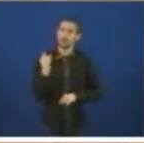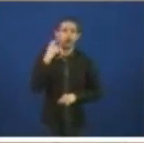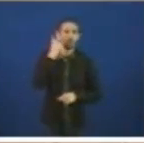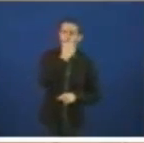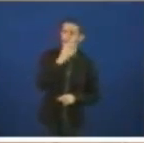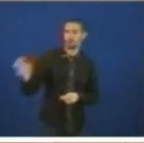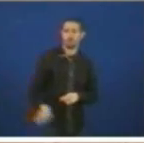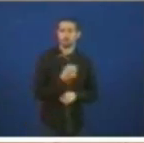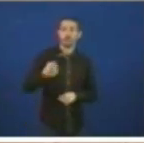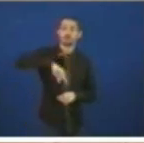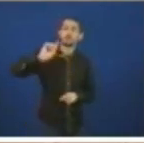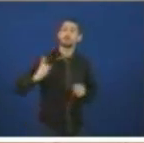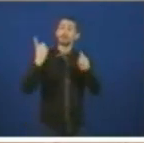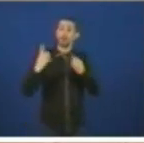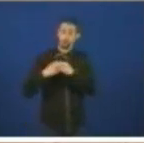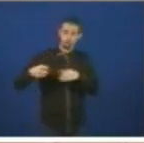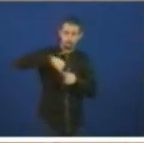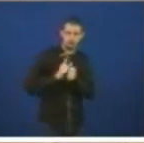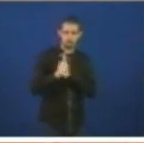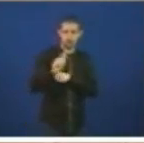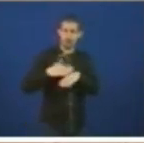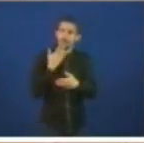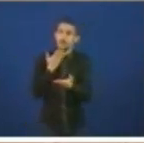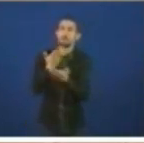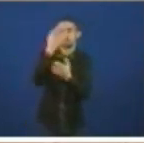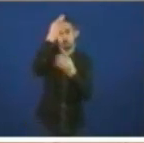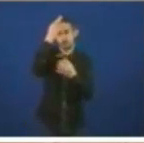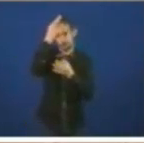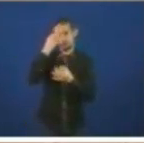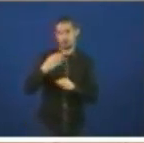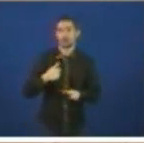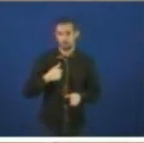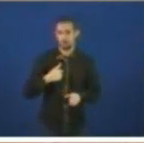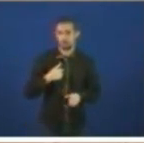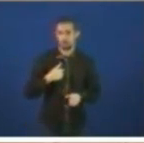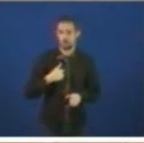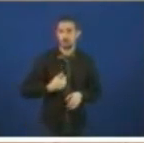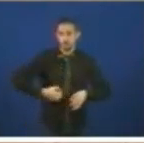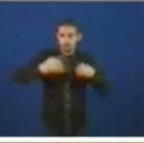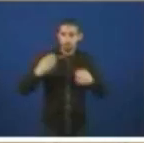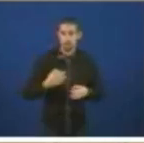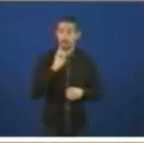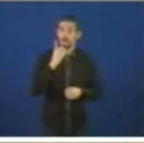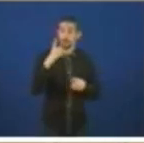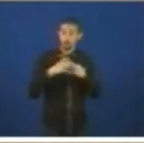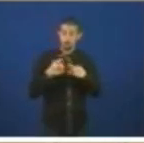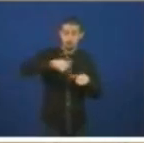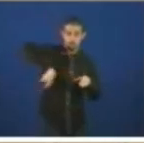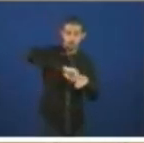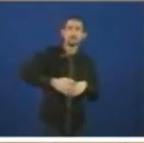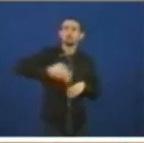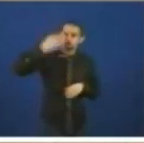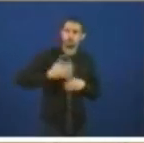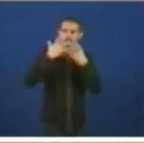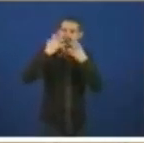primeiros en pôr en rima da mesa a proposta concreta fomos os primeiros os primeiros e probablemente os únicos que seriamente